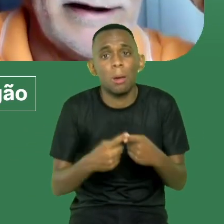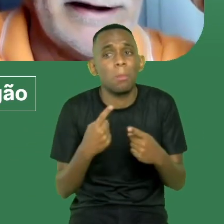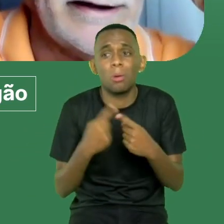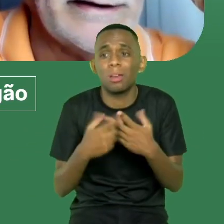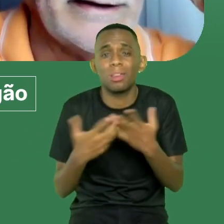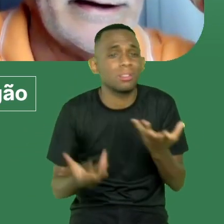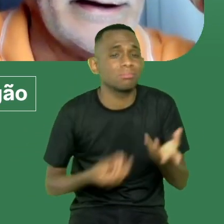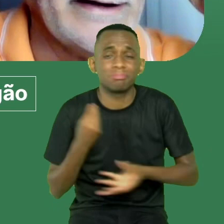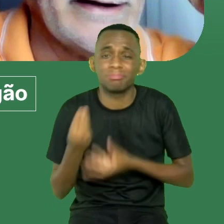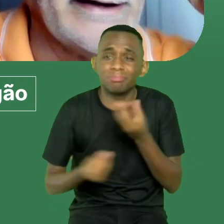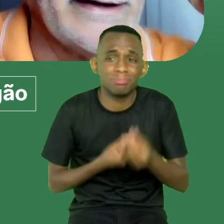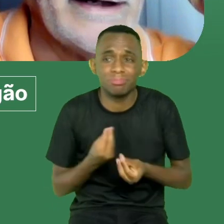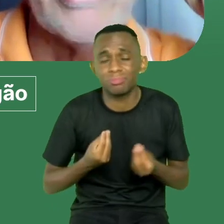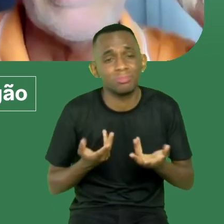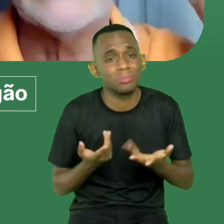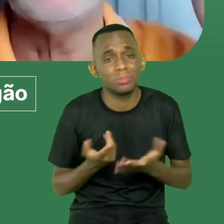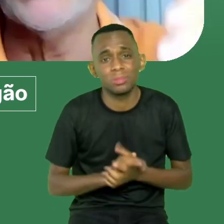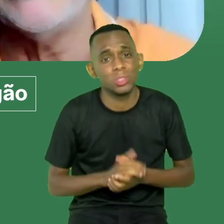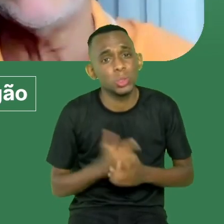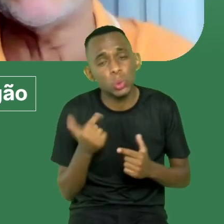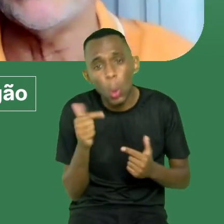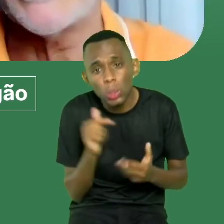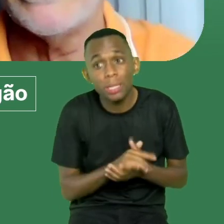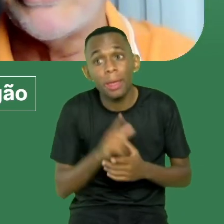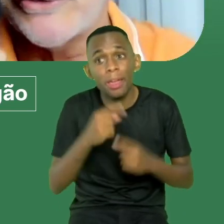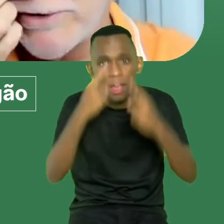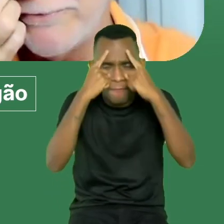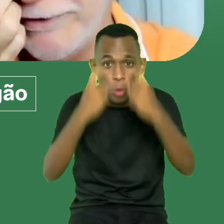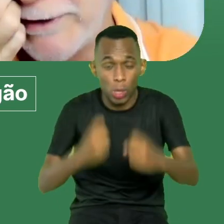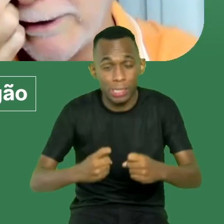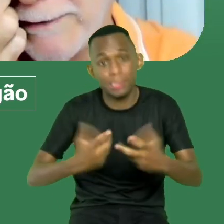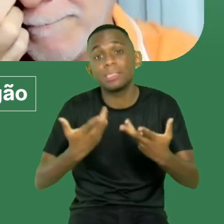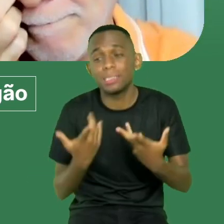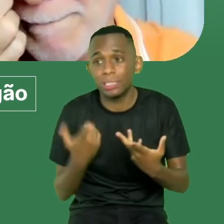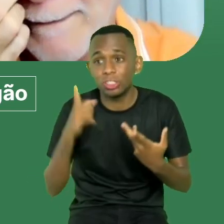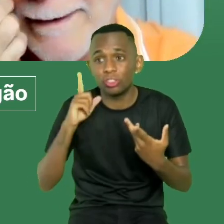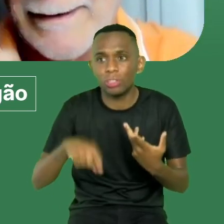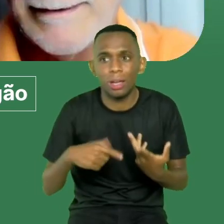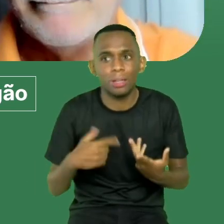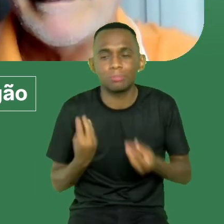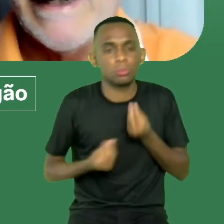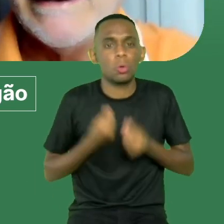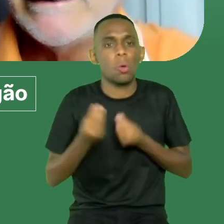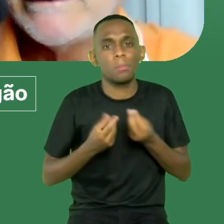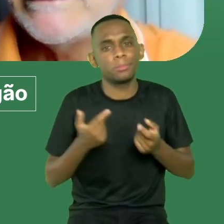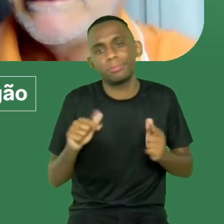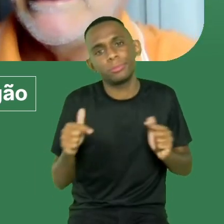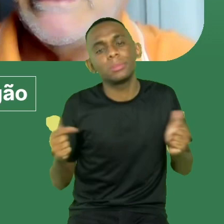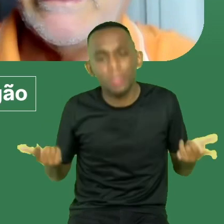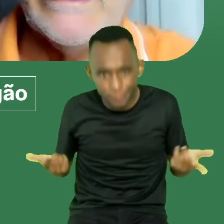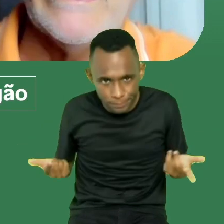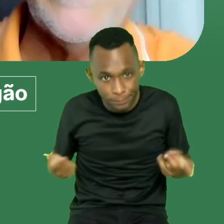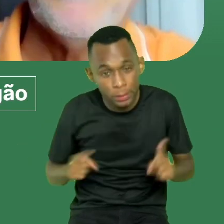injustificável, né? A violência por si só já não se justifica,